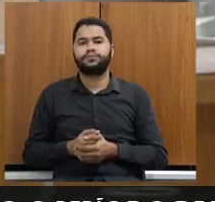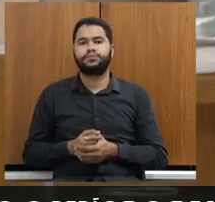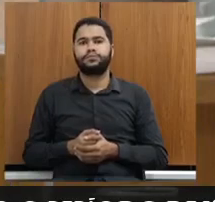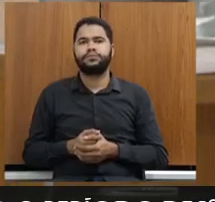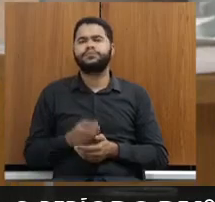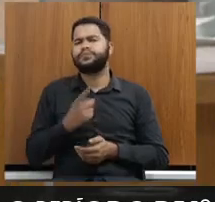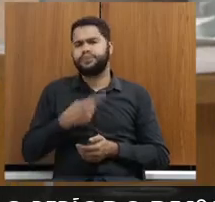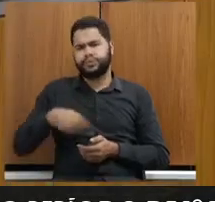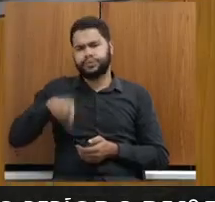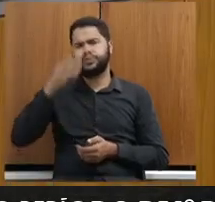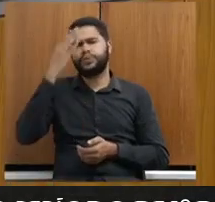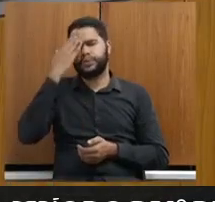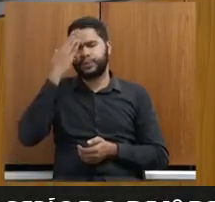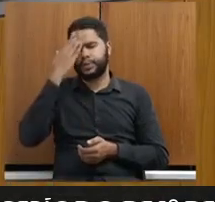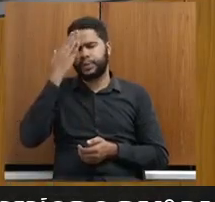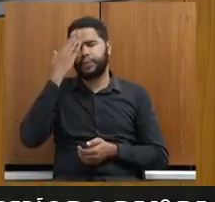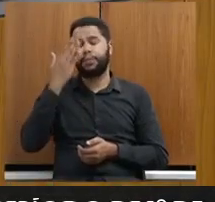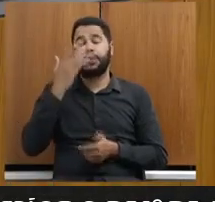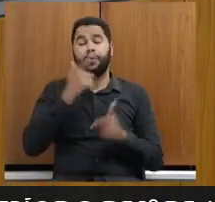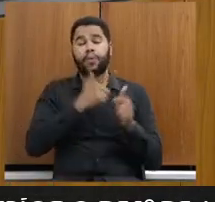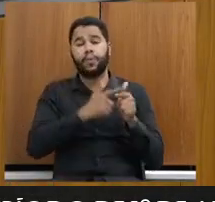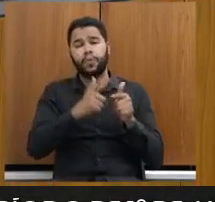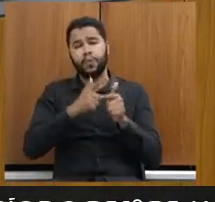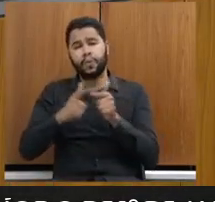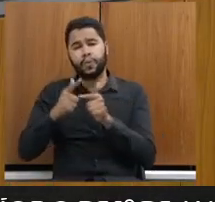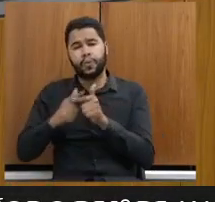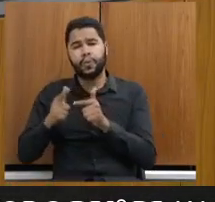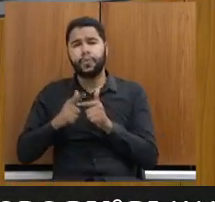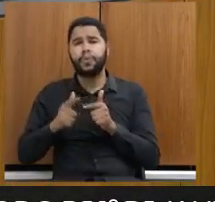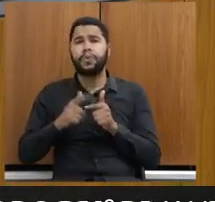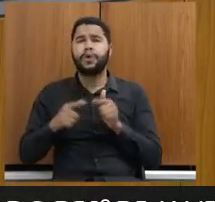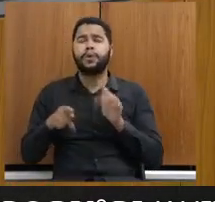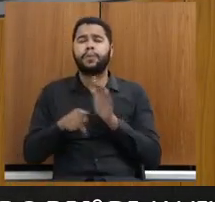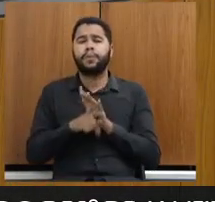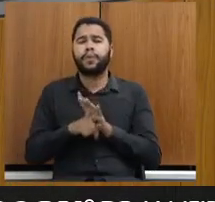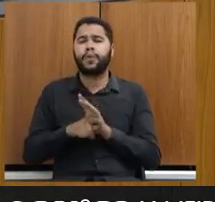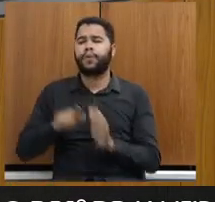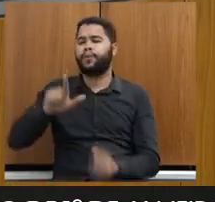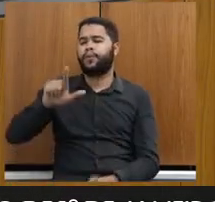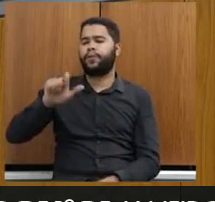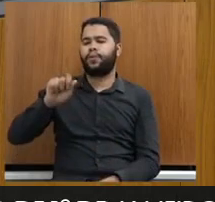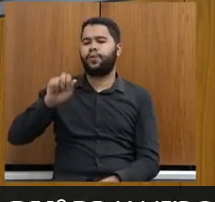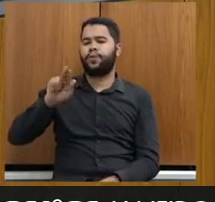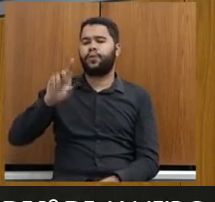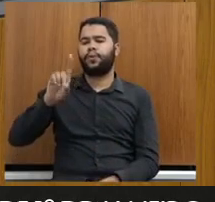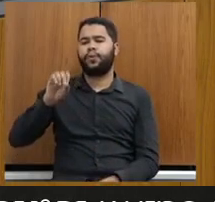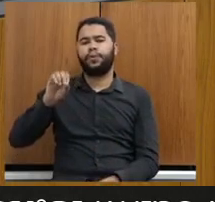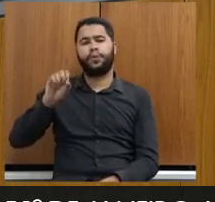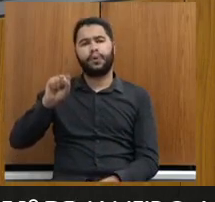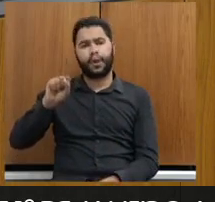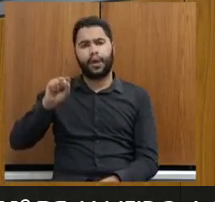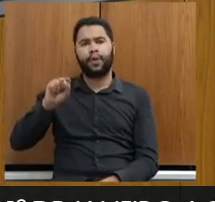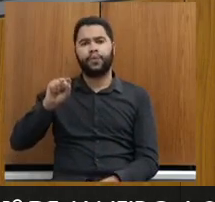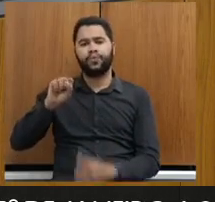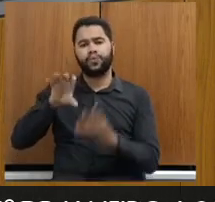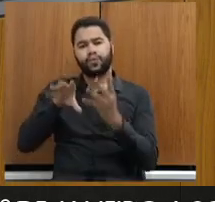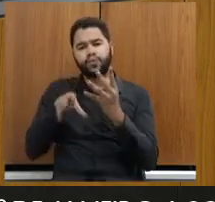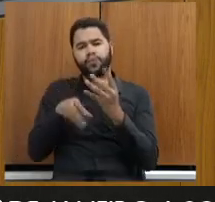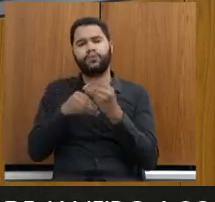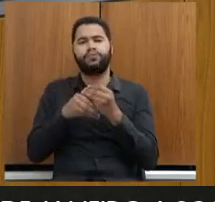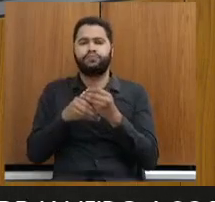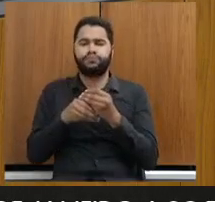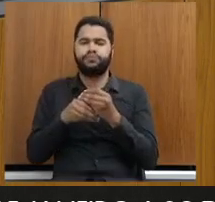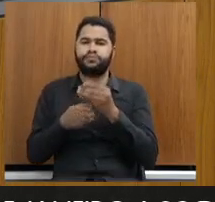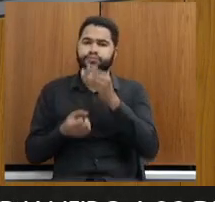e nós sabemos que um dos grandes problemas são laudos os laudos complementares